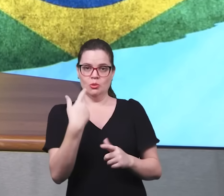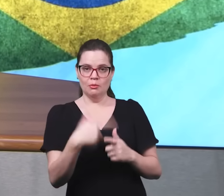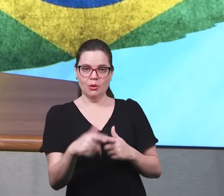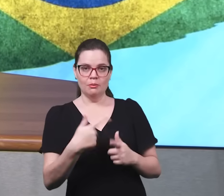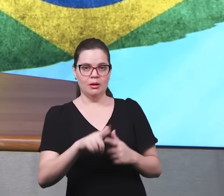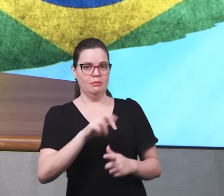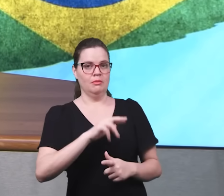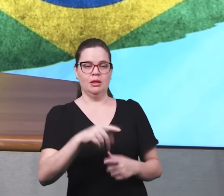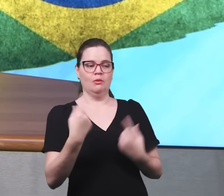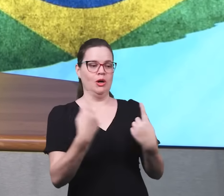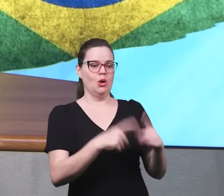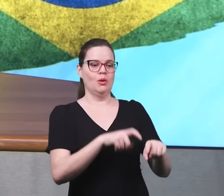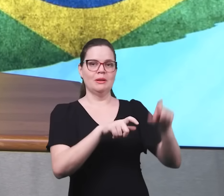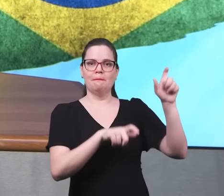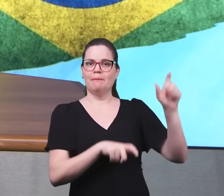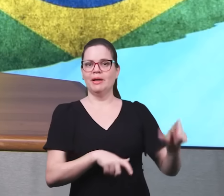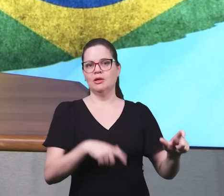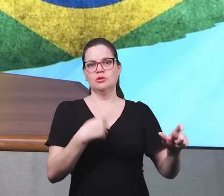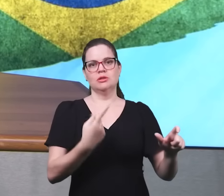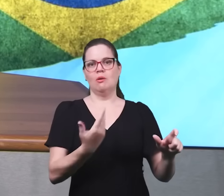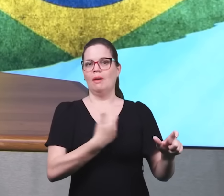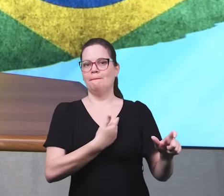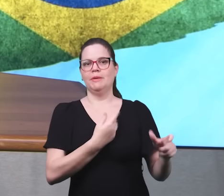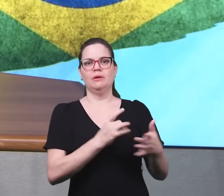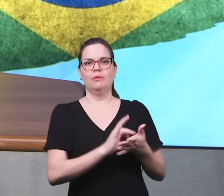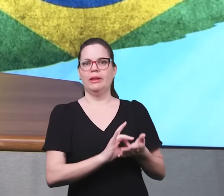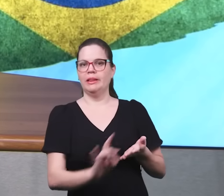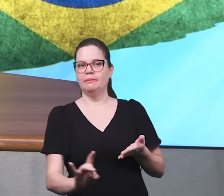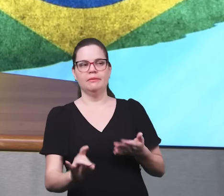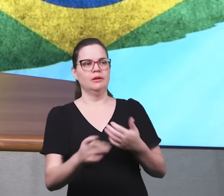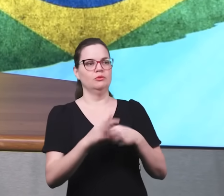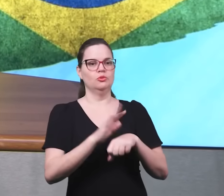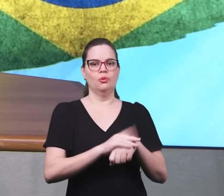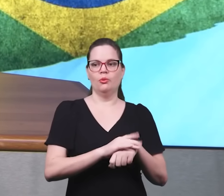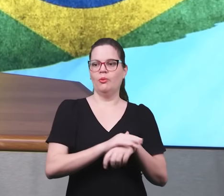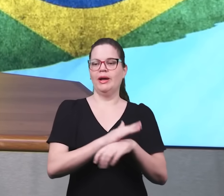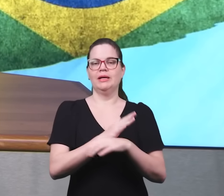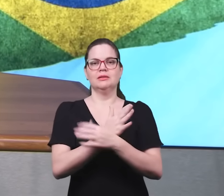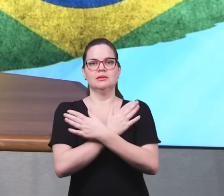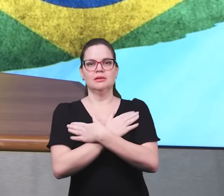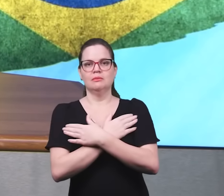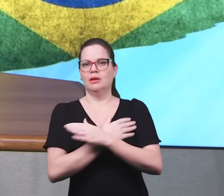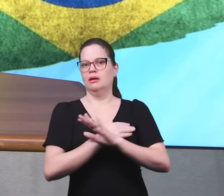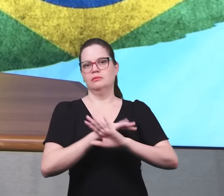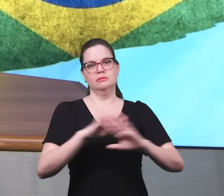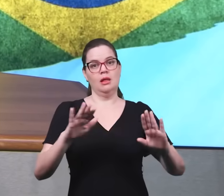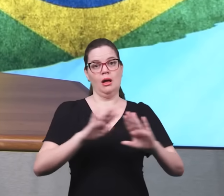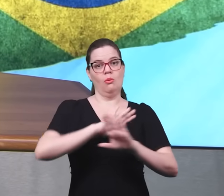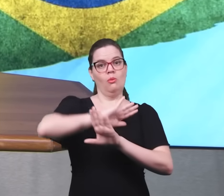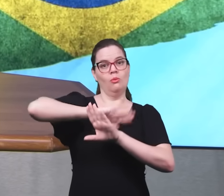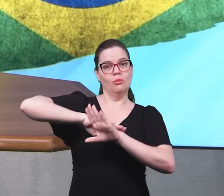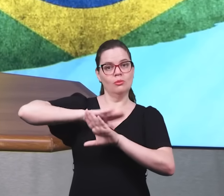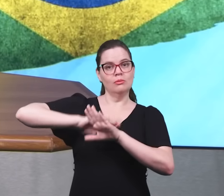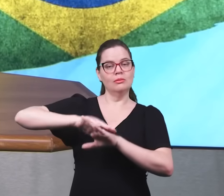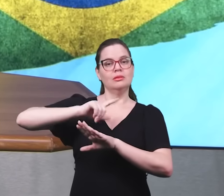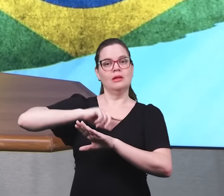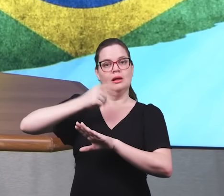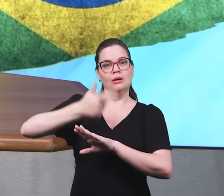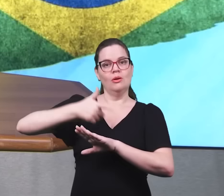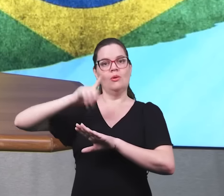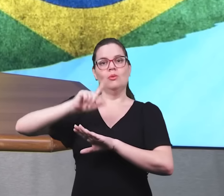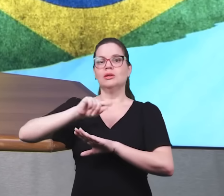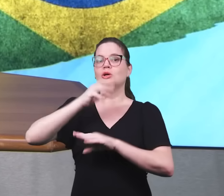o seu inimigo, contra o seu patrão, contra o seu empregado, no seu desemprego, com a sua enfermidade. Esquece. A sua